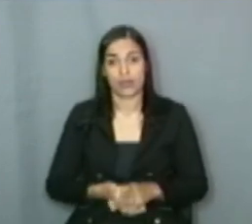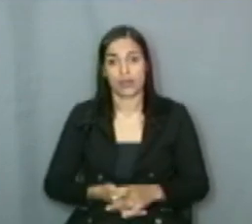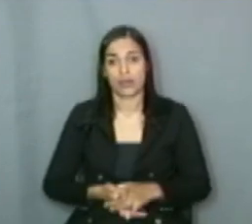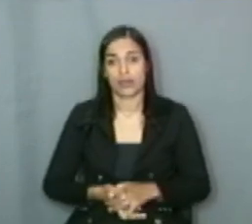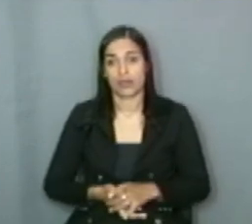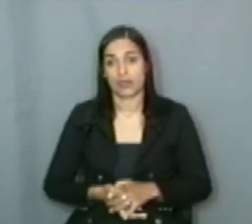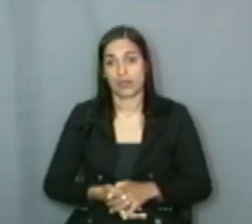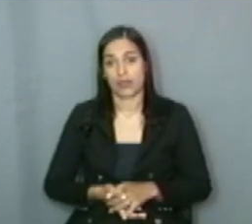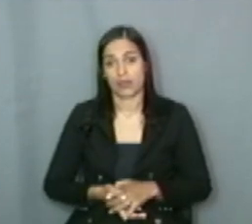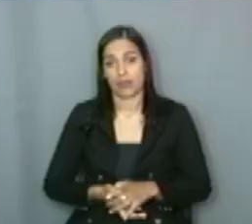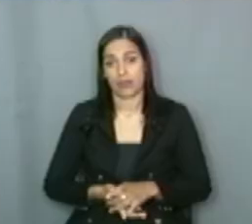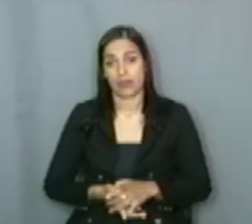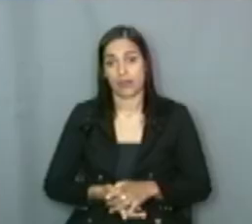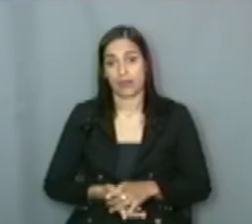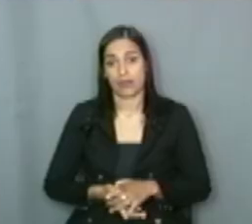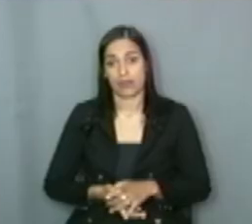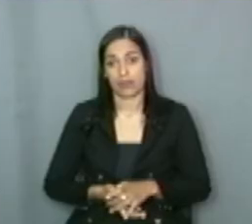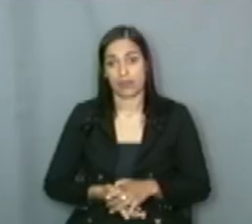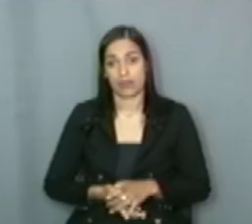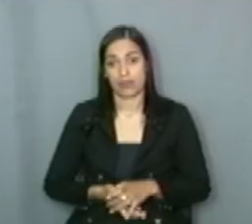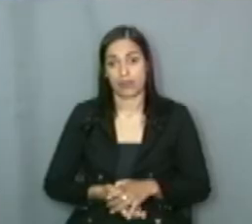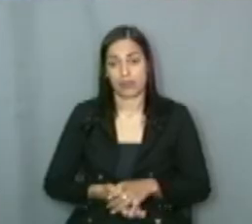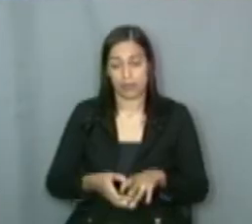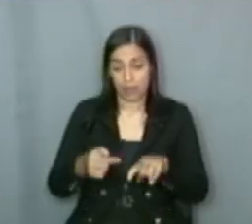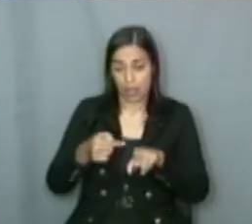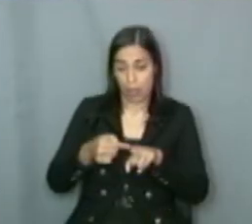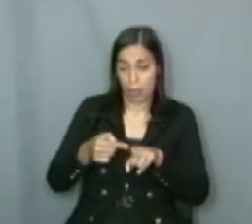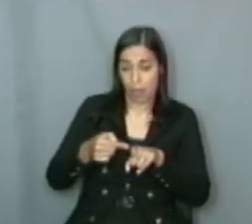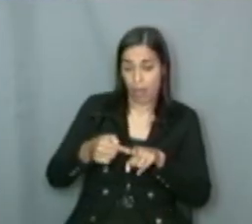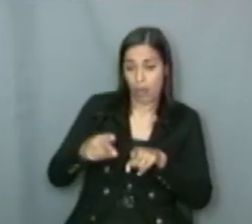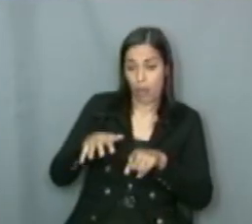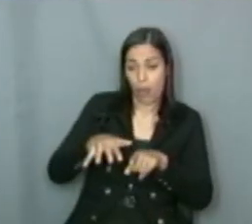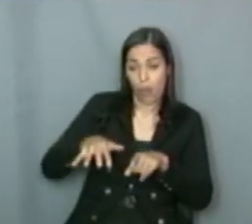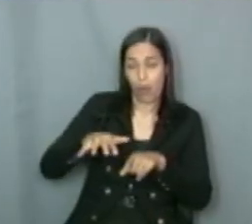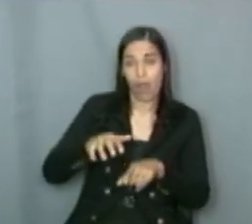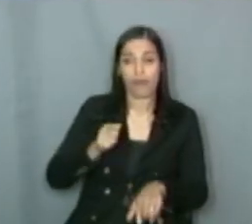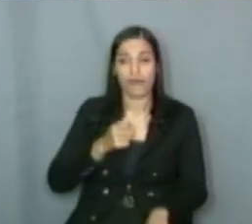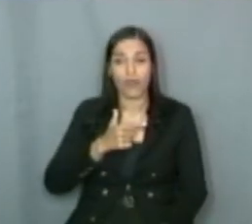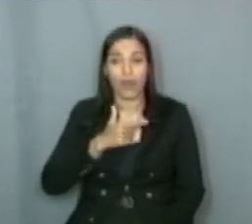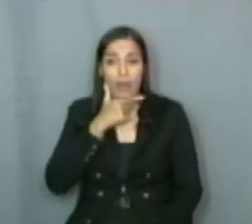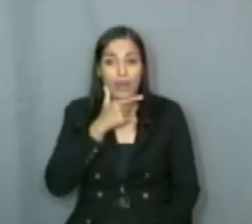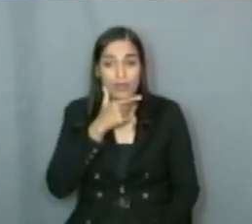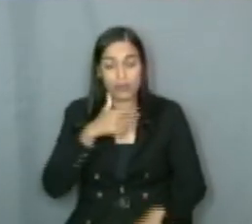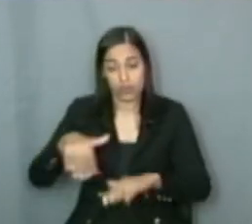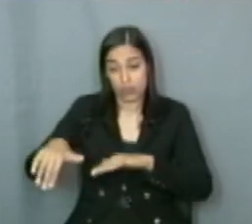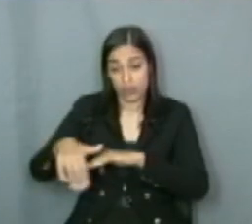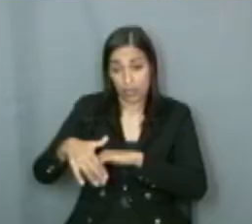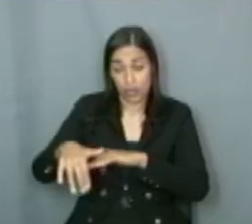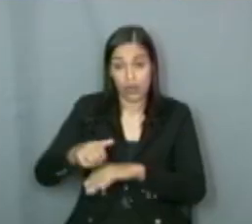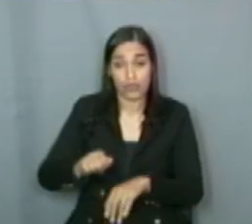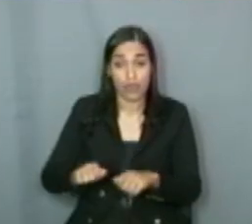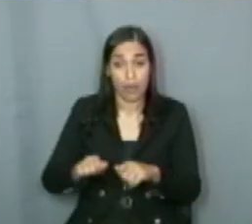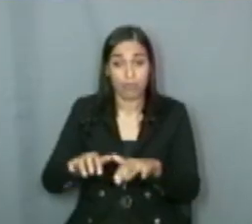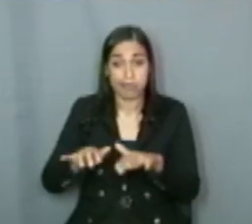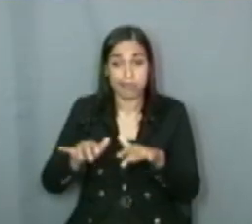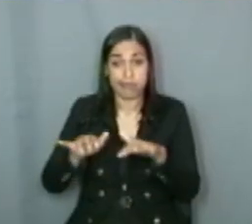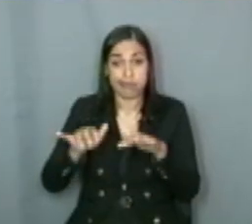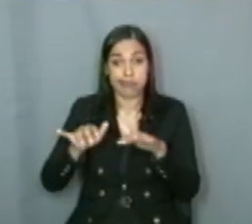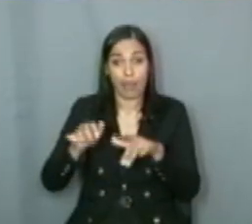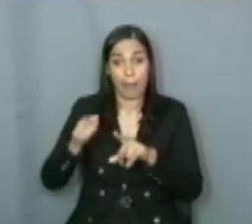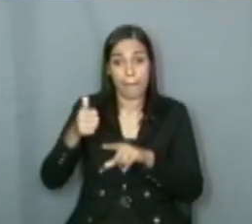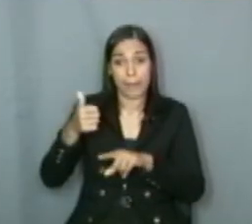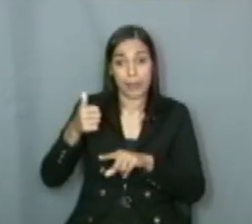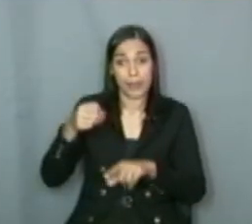Mas veja, isso é o bairro de Afogados, que tem ruas alagadas desde a chuva de 1º de